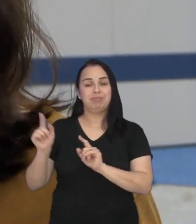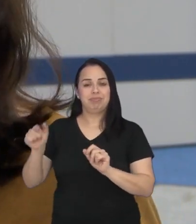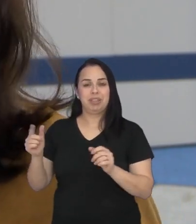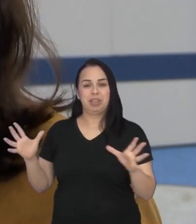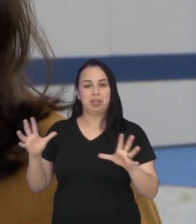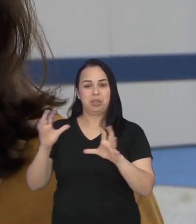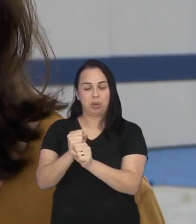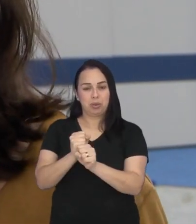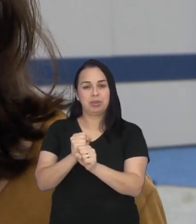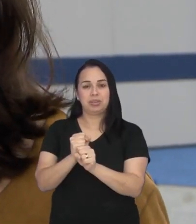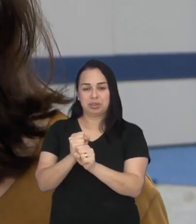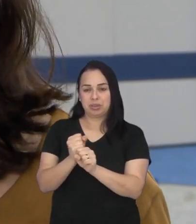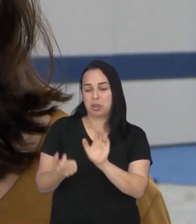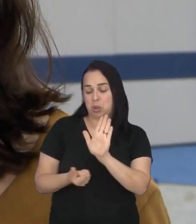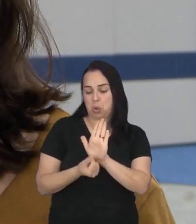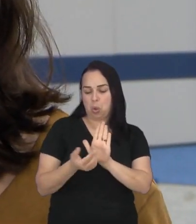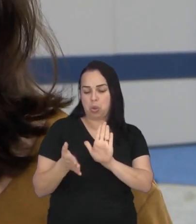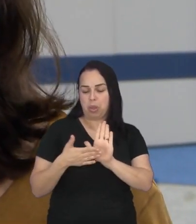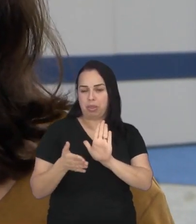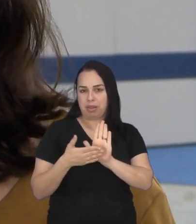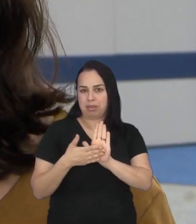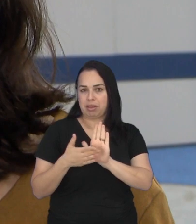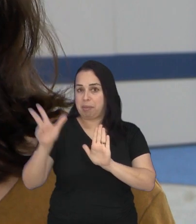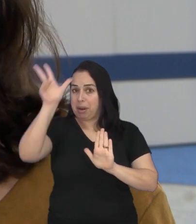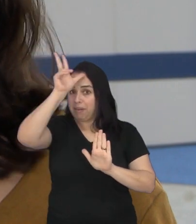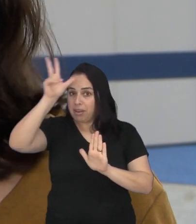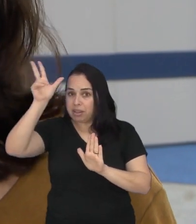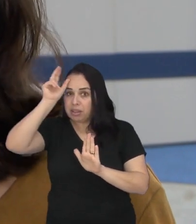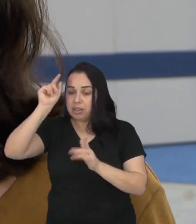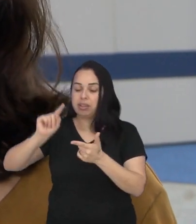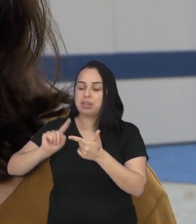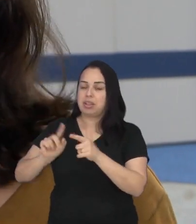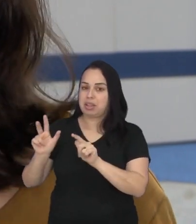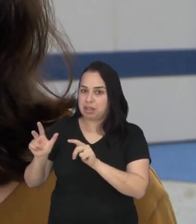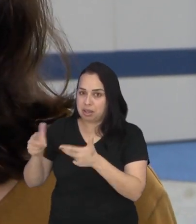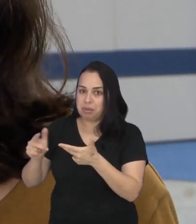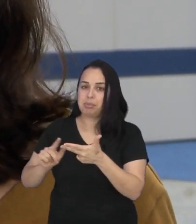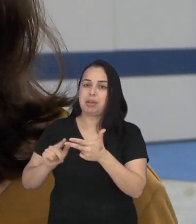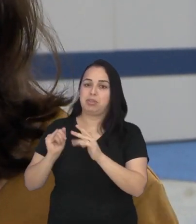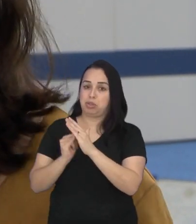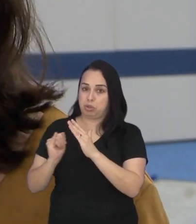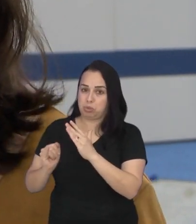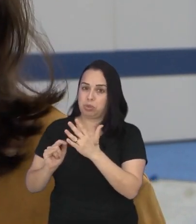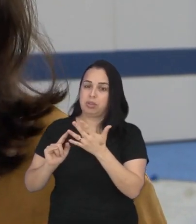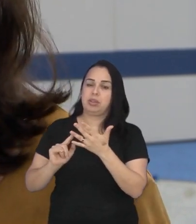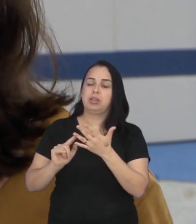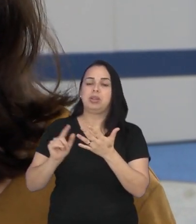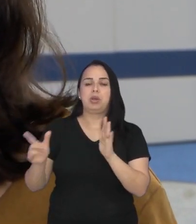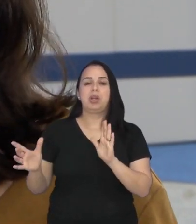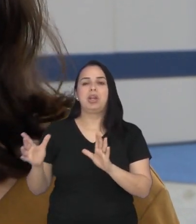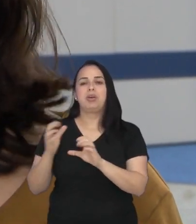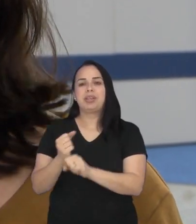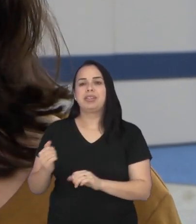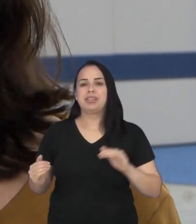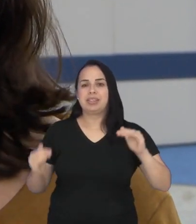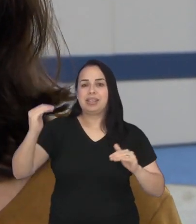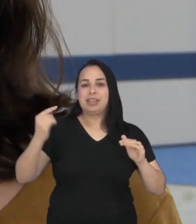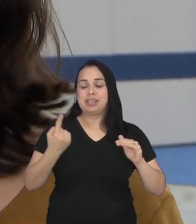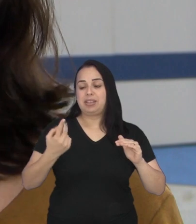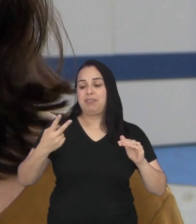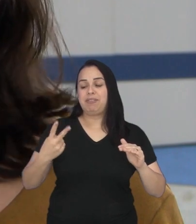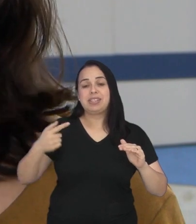entre Israel e o grupo terrorista Hamas, realizadas na sessão da última terça-feira. A sessão na íntegra você confere